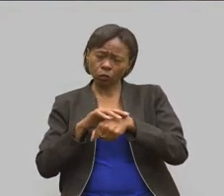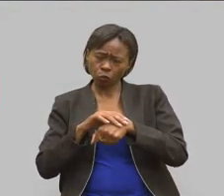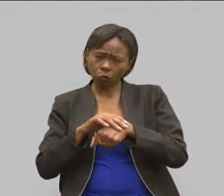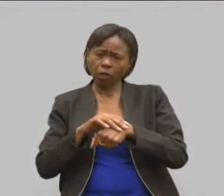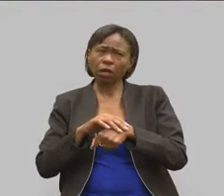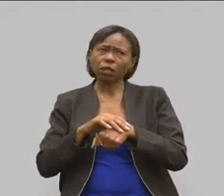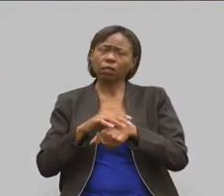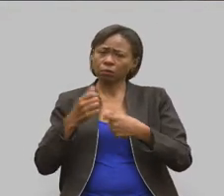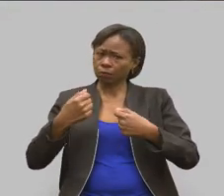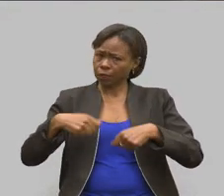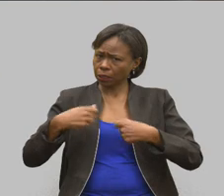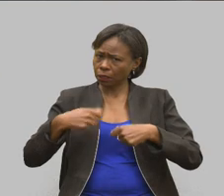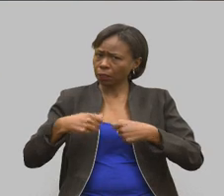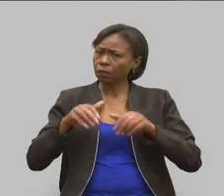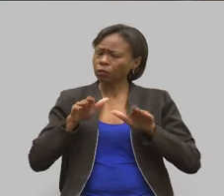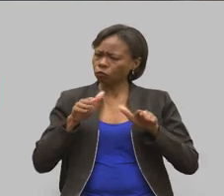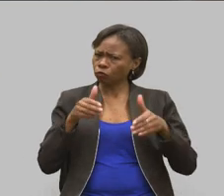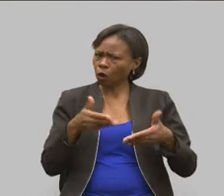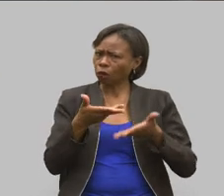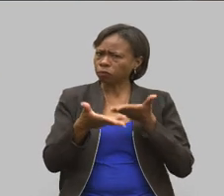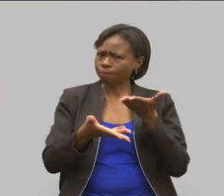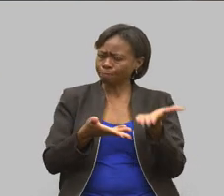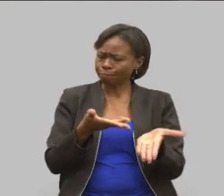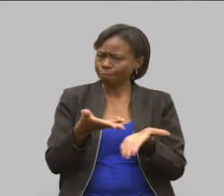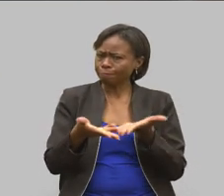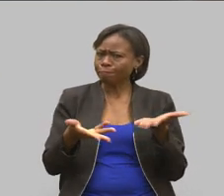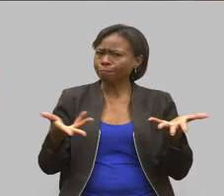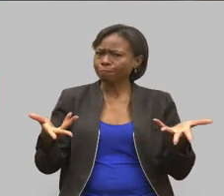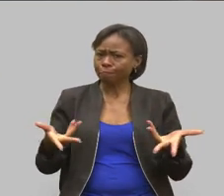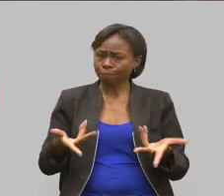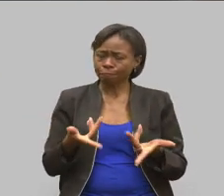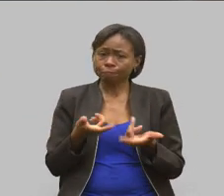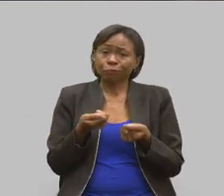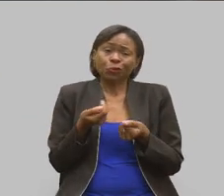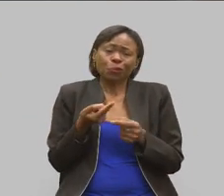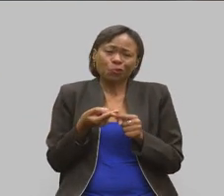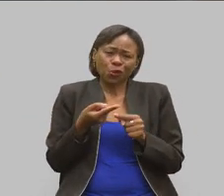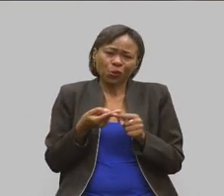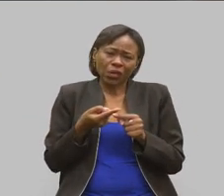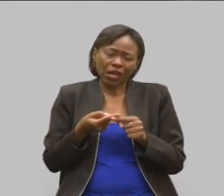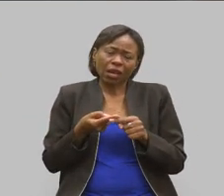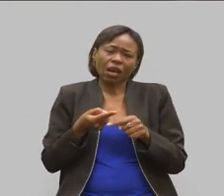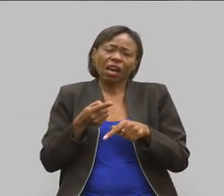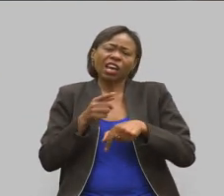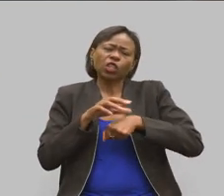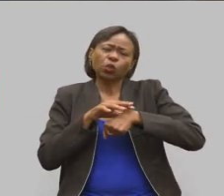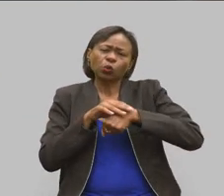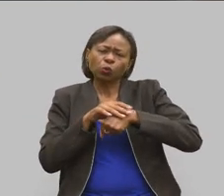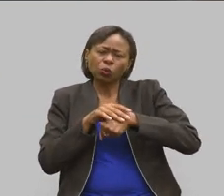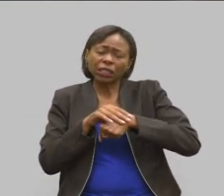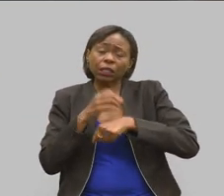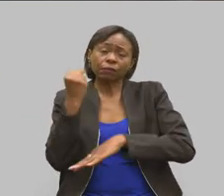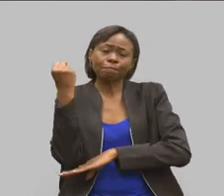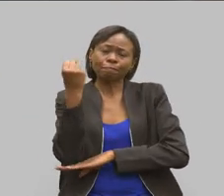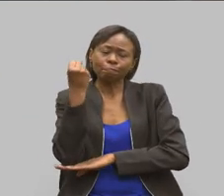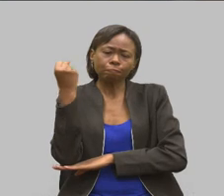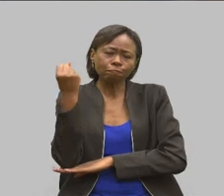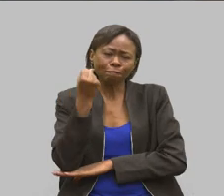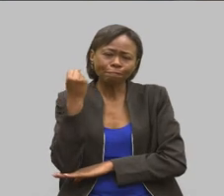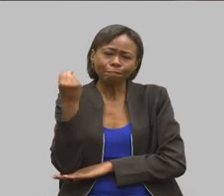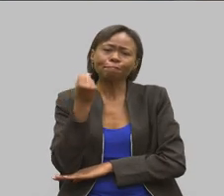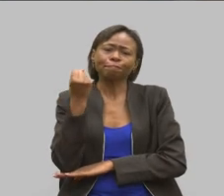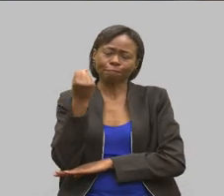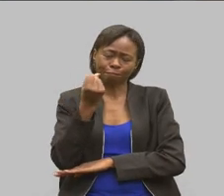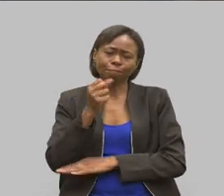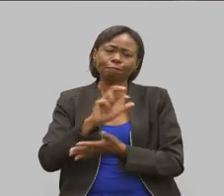profico porque são doenças vamos dizer assim de alta complexidade em termos de deformidade